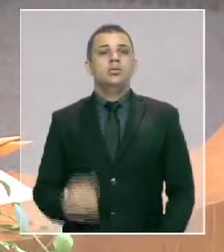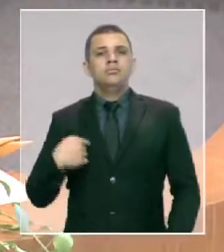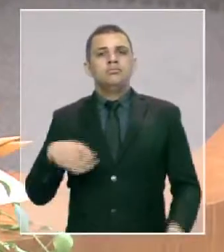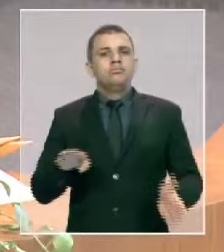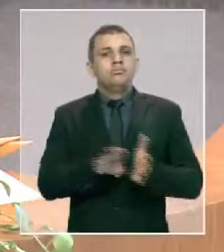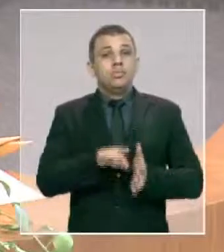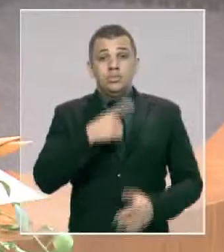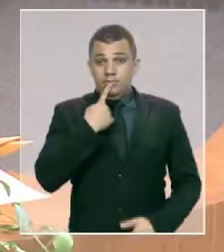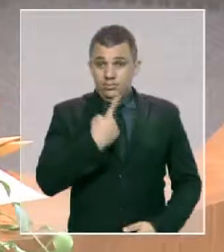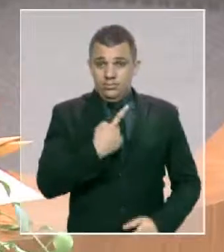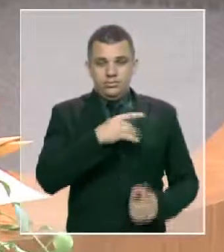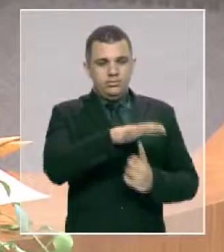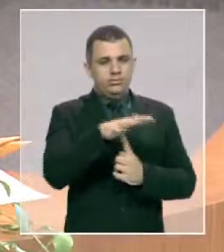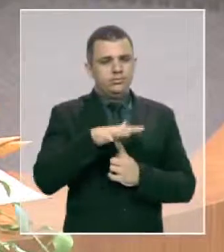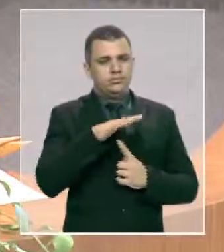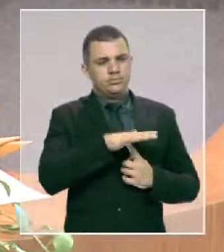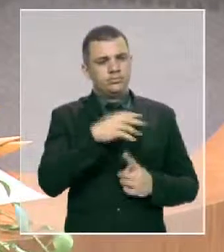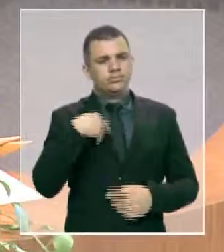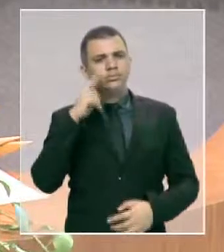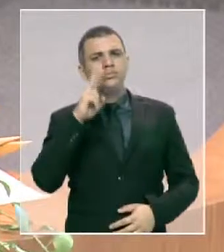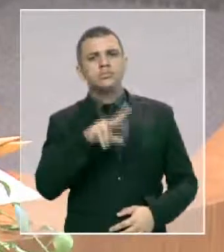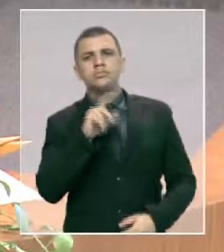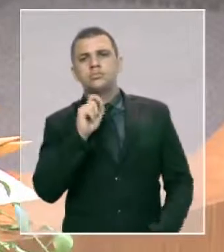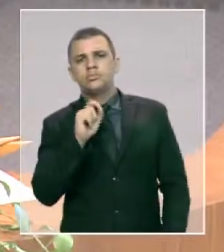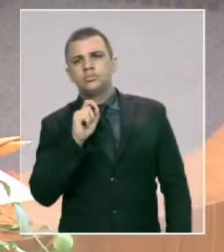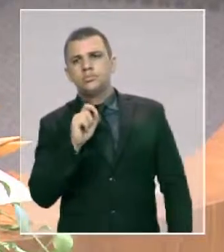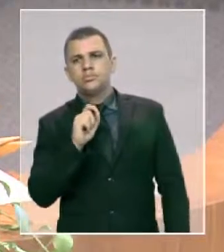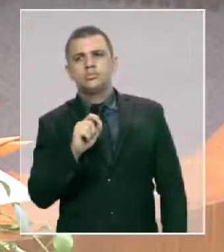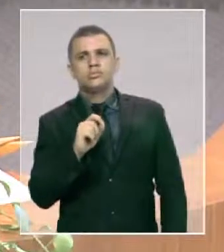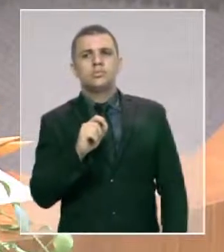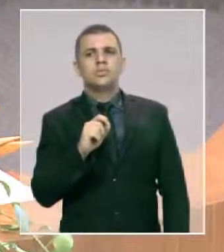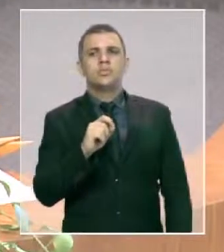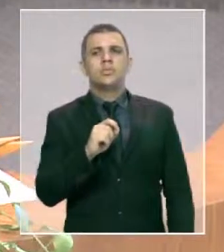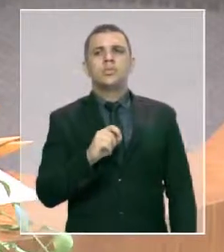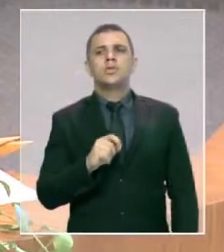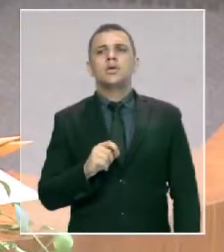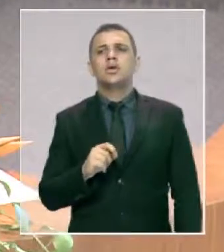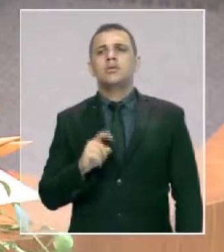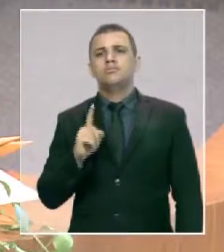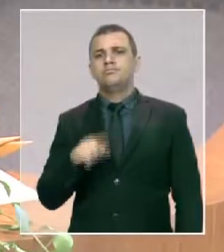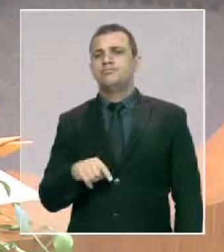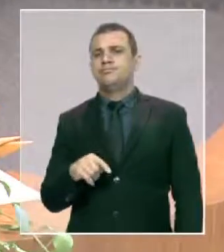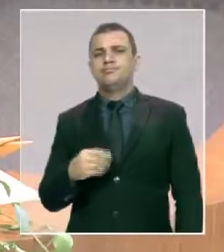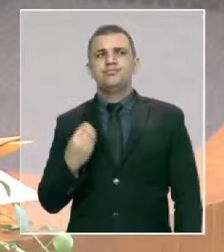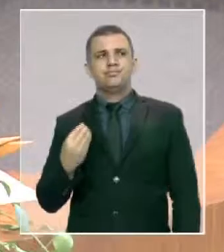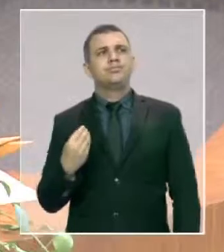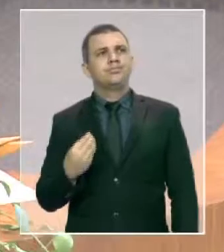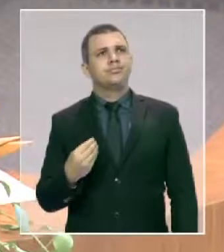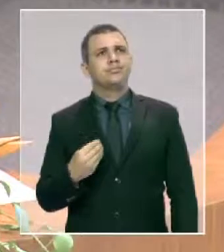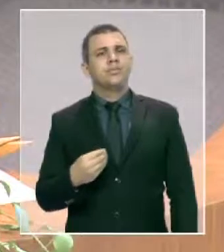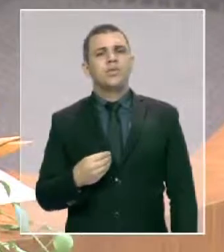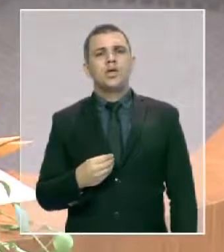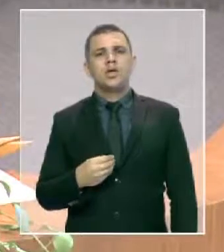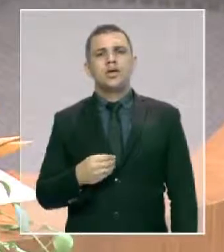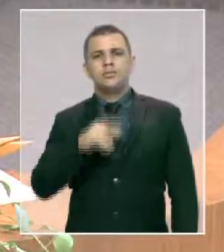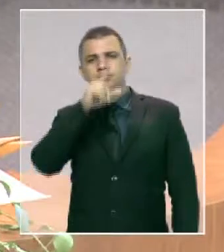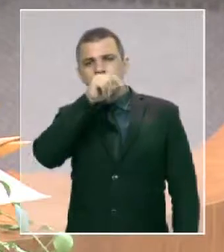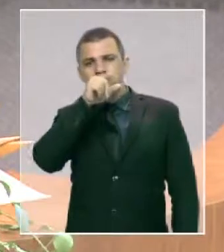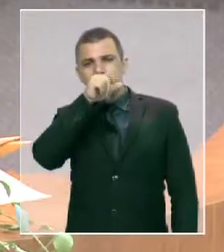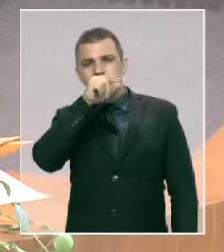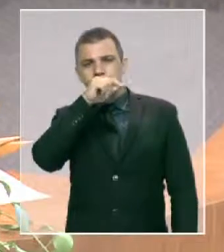operária, nós nos deparamos com uma cena deplorável. Mais de 300 urubus